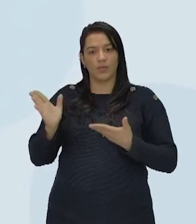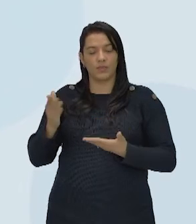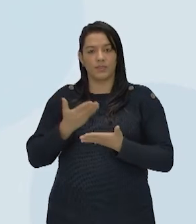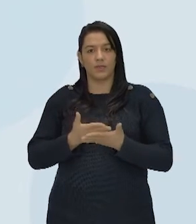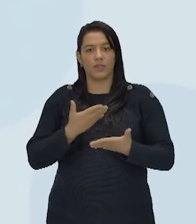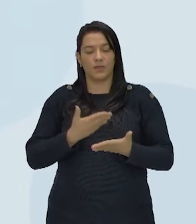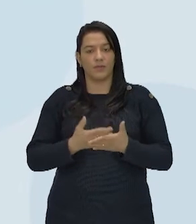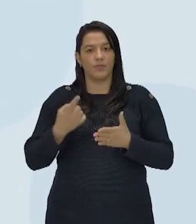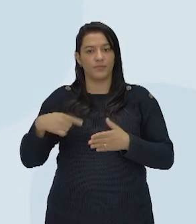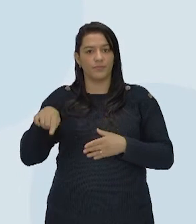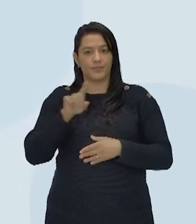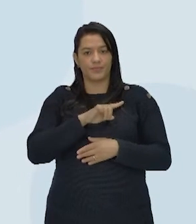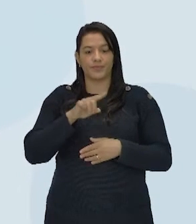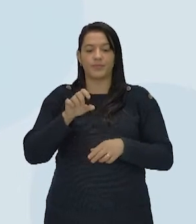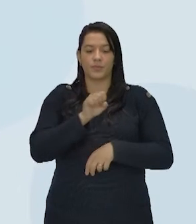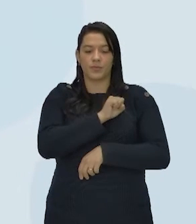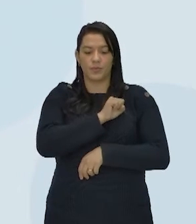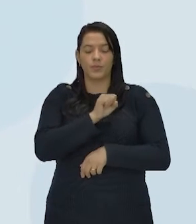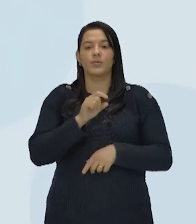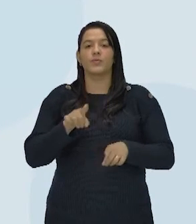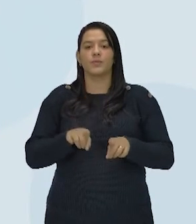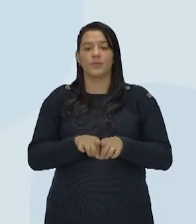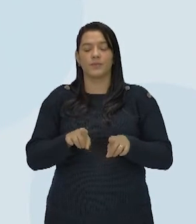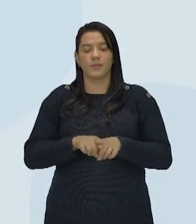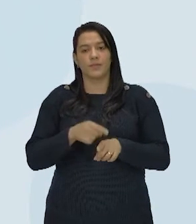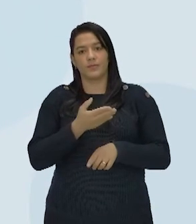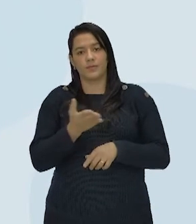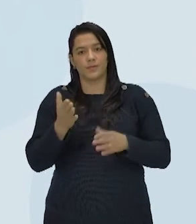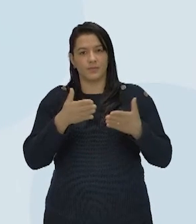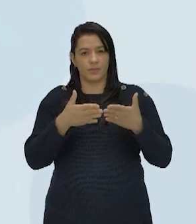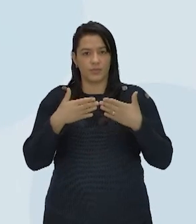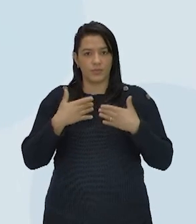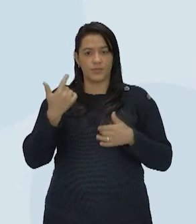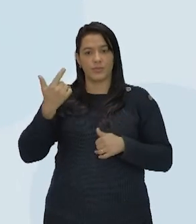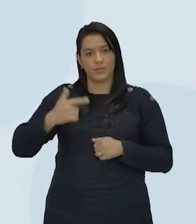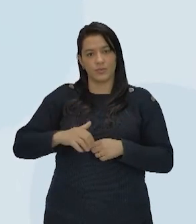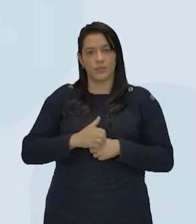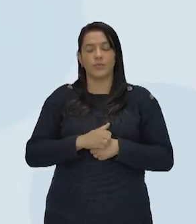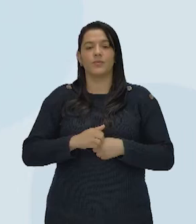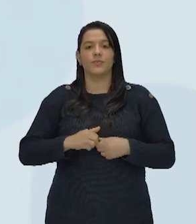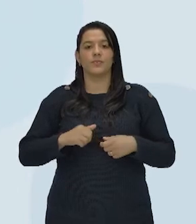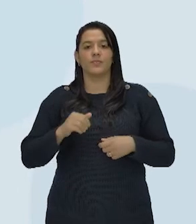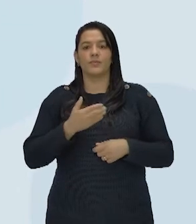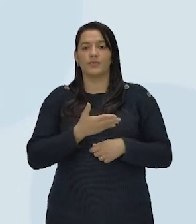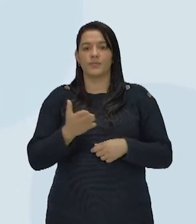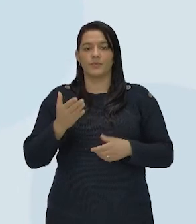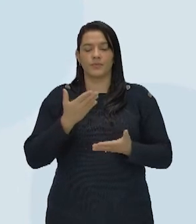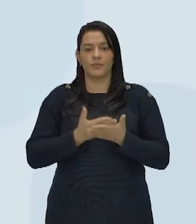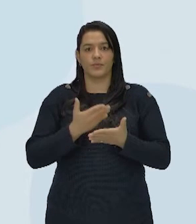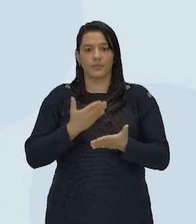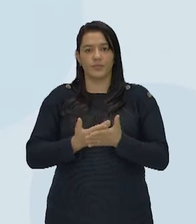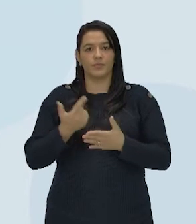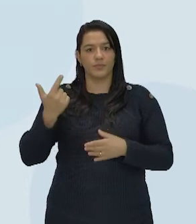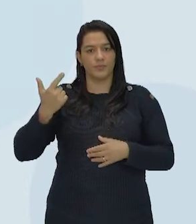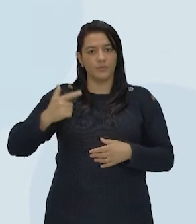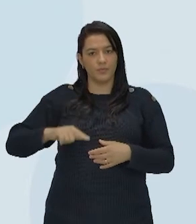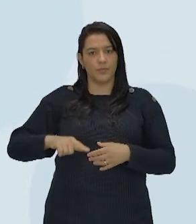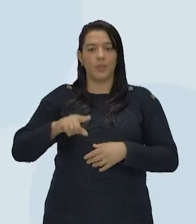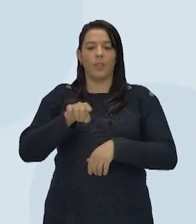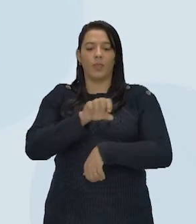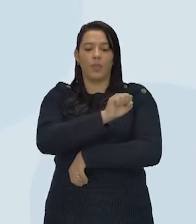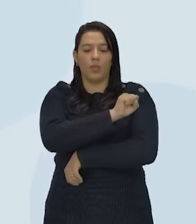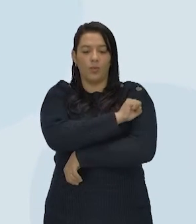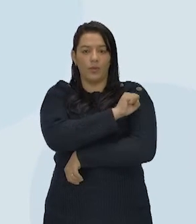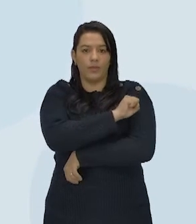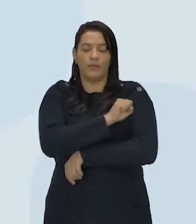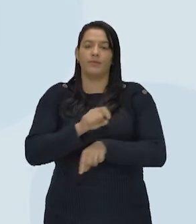gente passou no nono ano, mas o pessoal pediu muito para que a gente tivesse de novo essa aula no oitavo, por isso